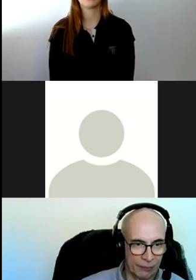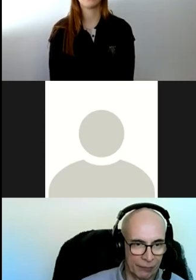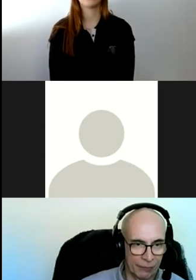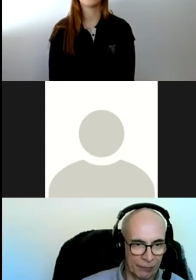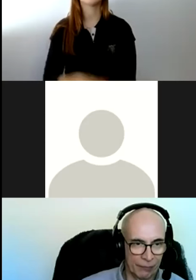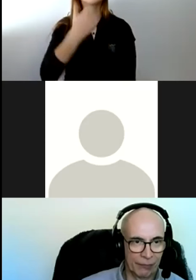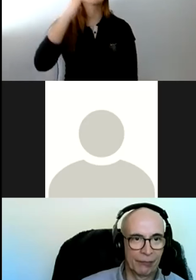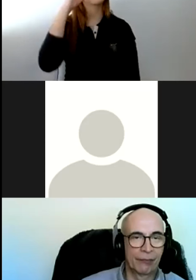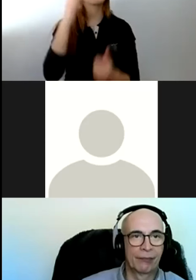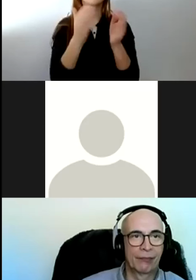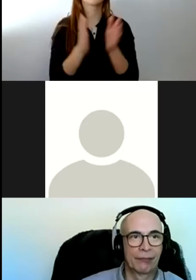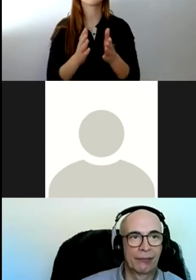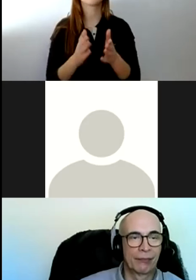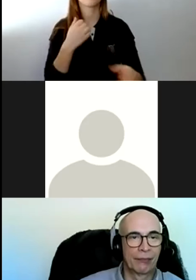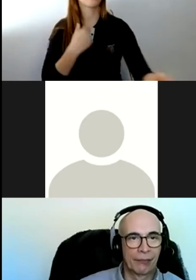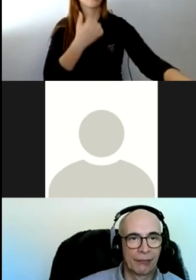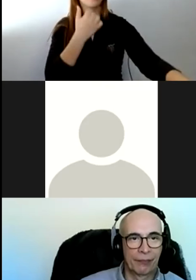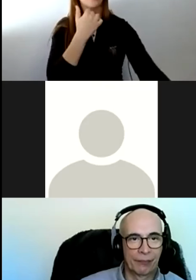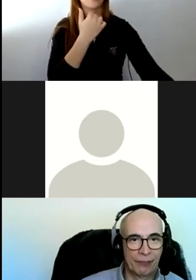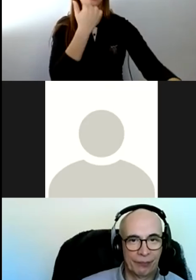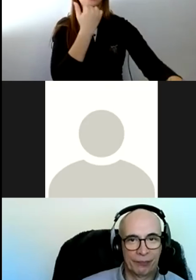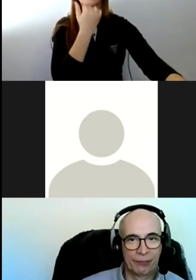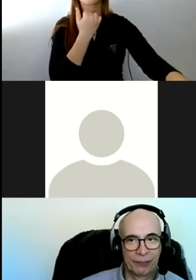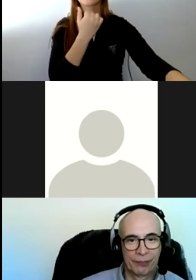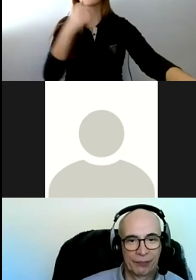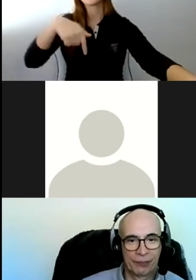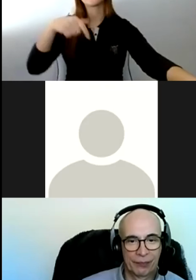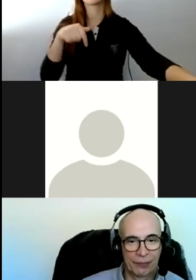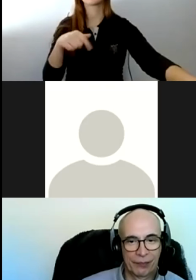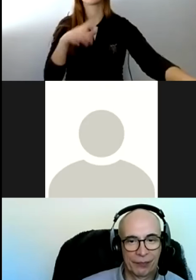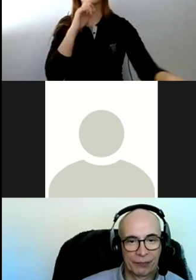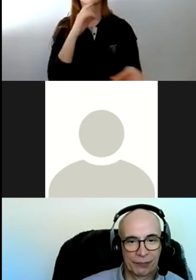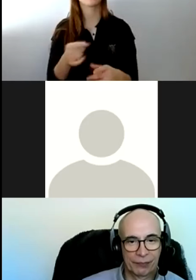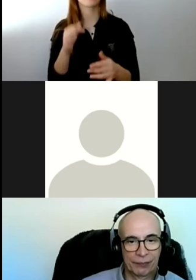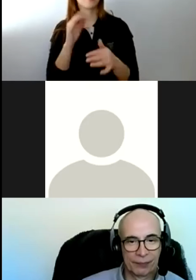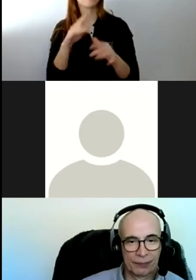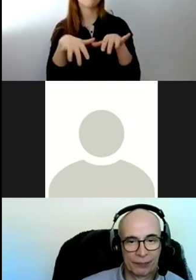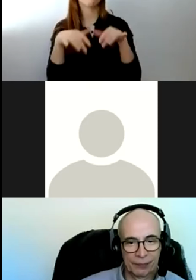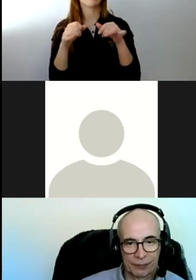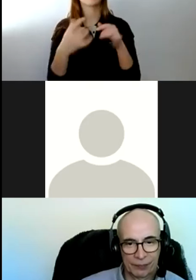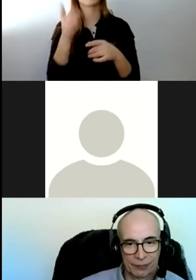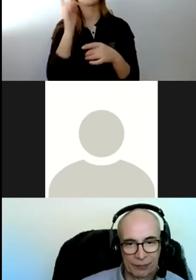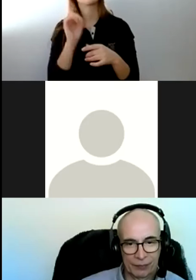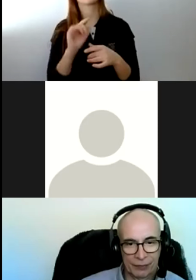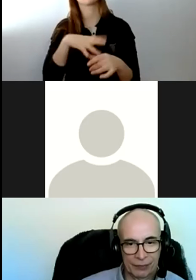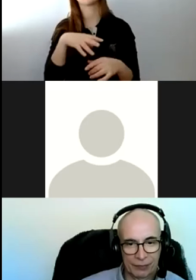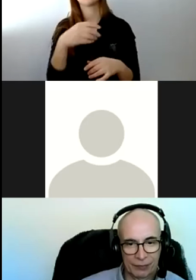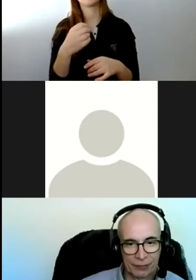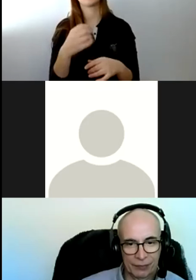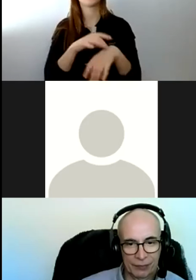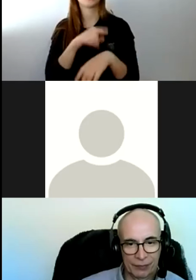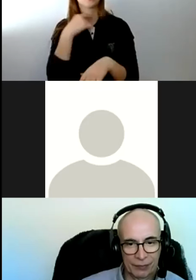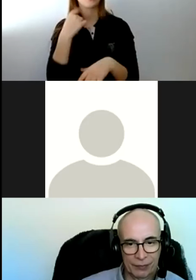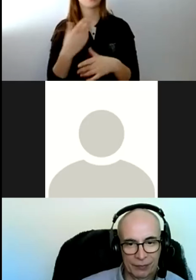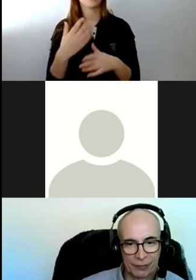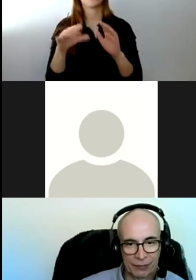Boa tarde a todos. É com muito gosto que estamos hoje aqui a comemorar o Dia Mundial das Doenças Raras. O Decreto-Lei 54 de 2018,